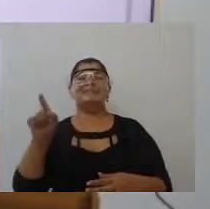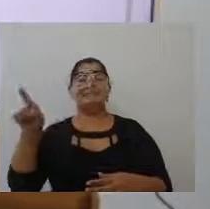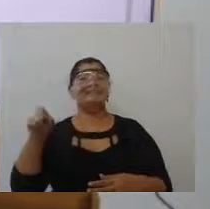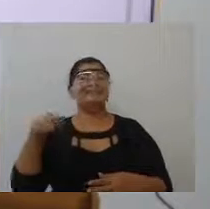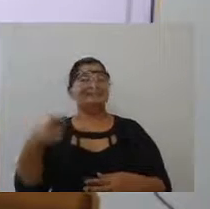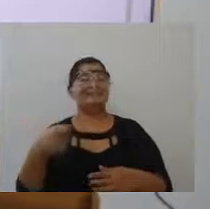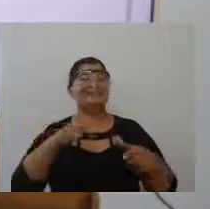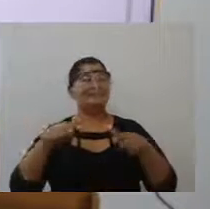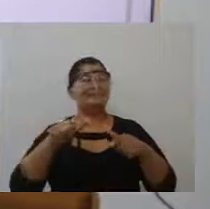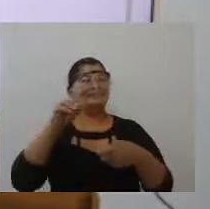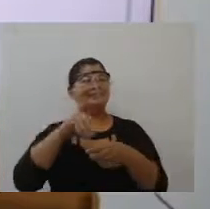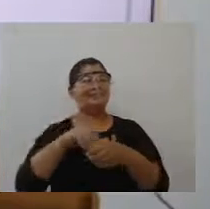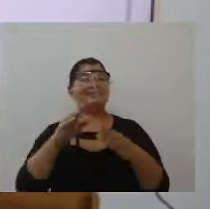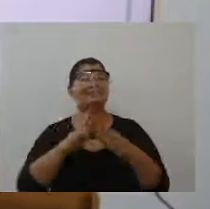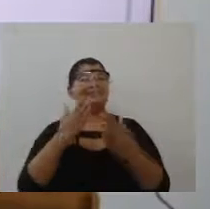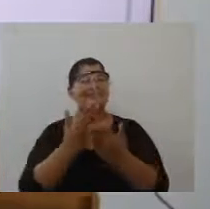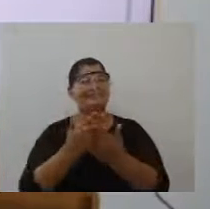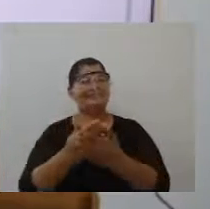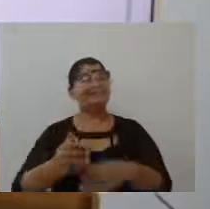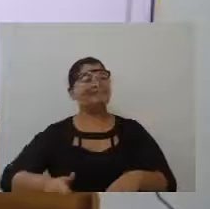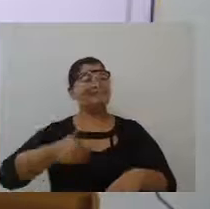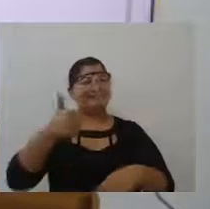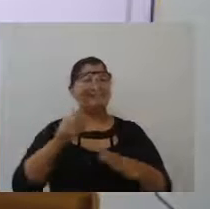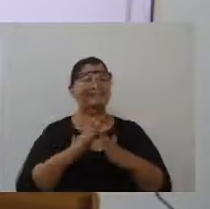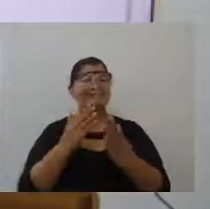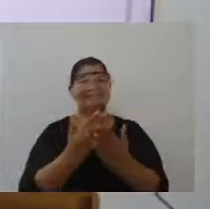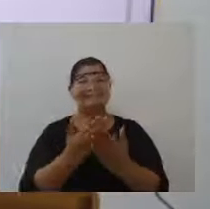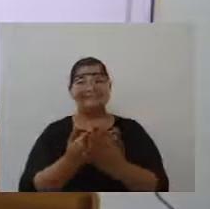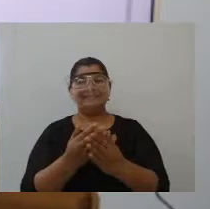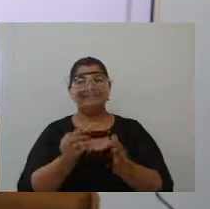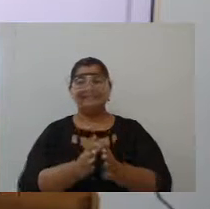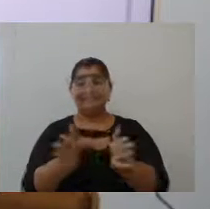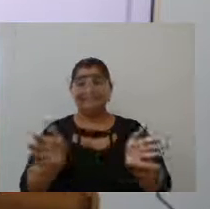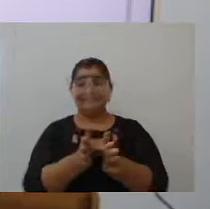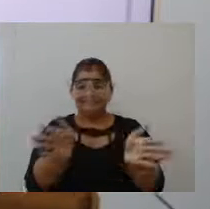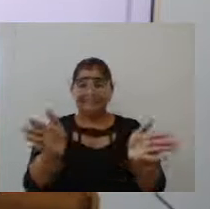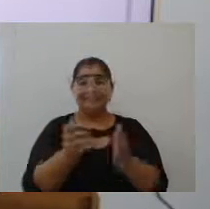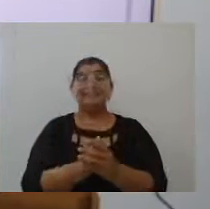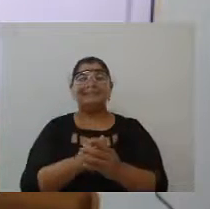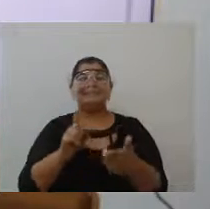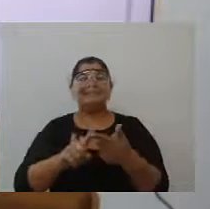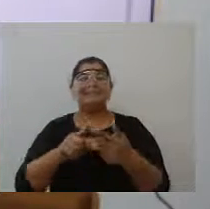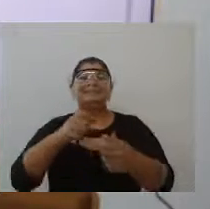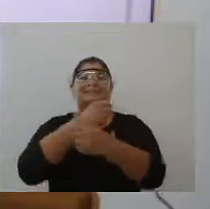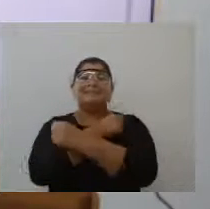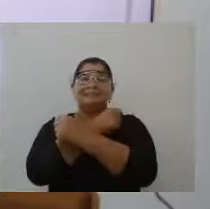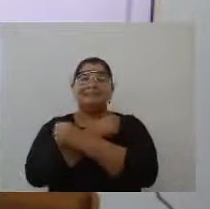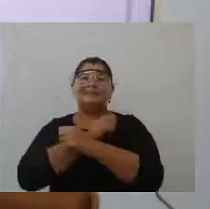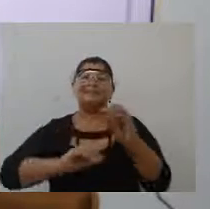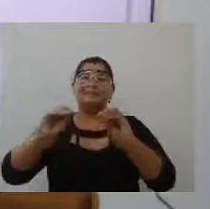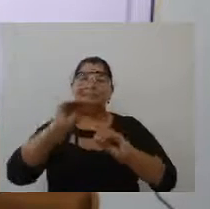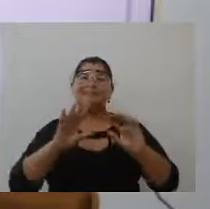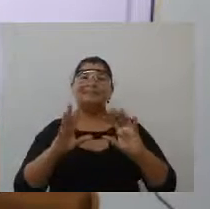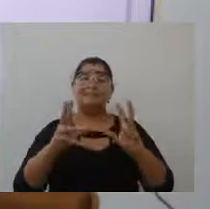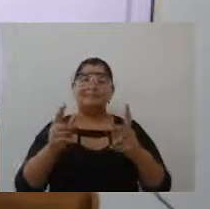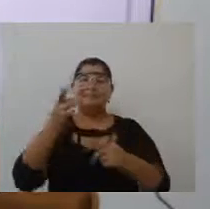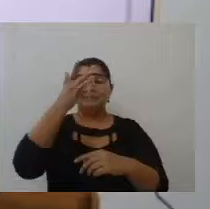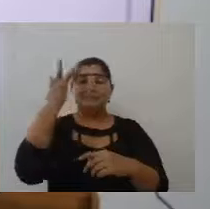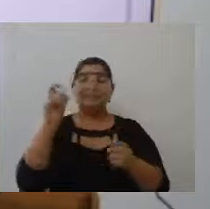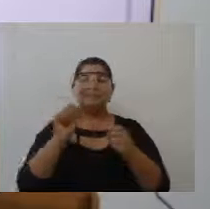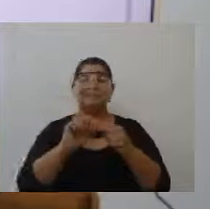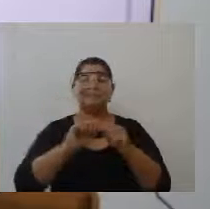suspeito para falar porque eu trabalho lá, mas com certeza é a melhor. E também mandar um abração e um beijo para todo mundo que faz